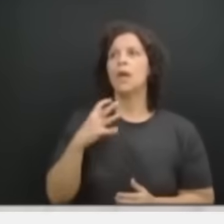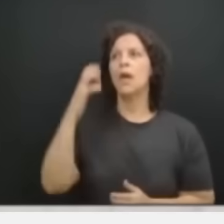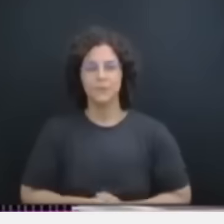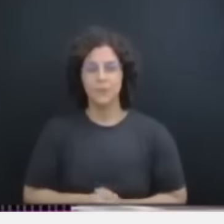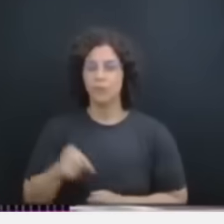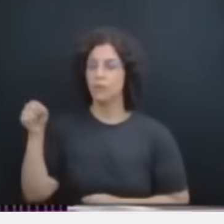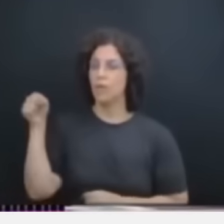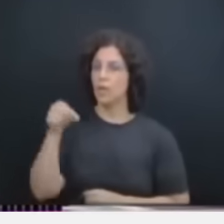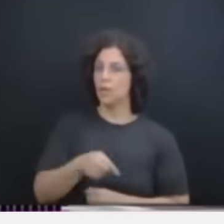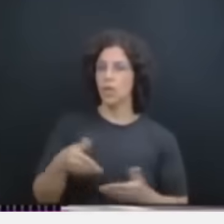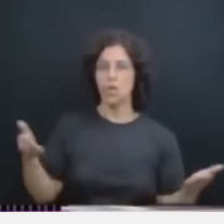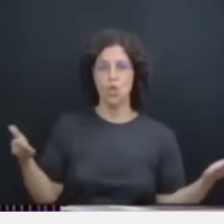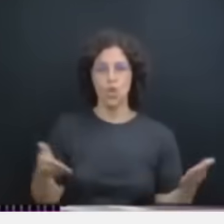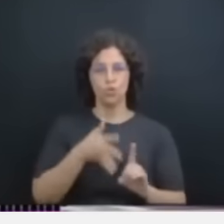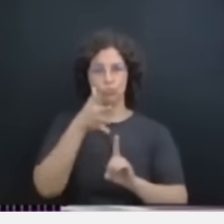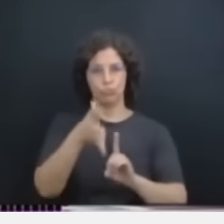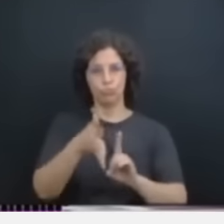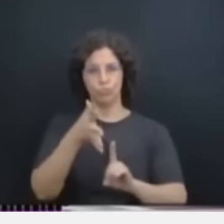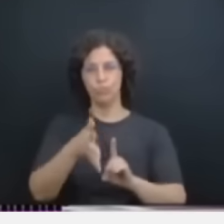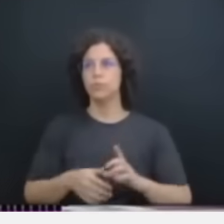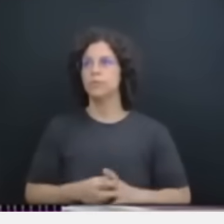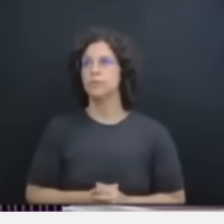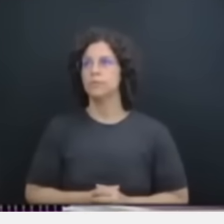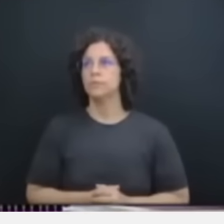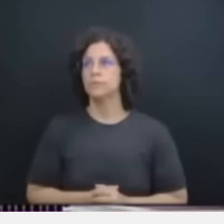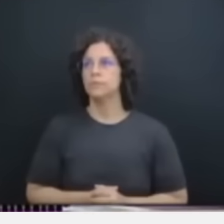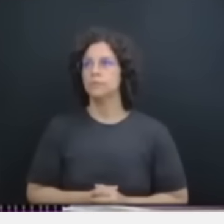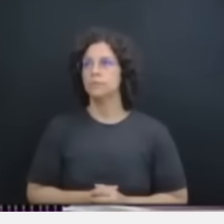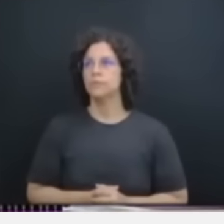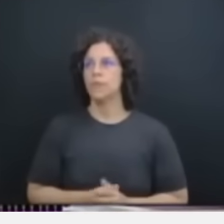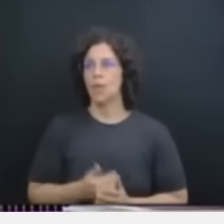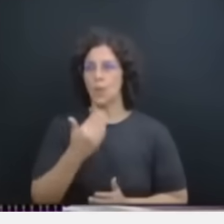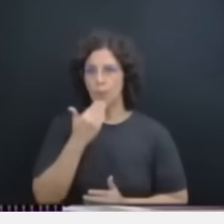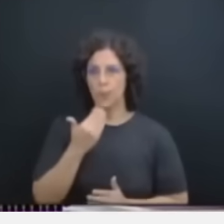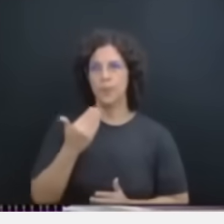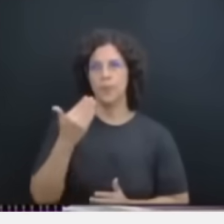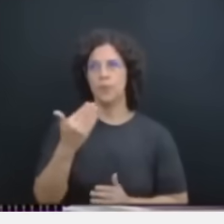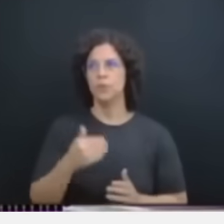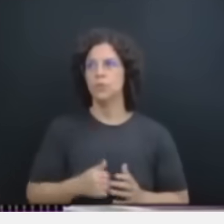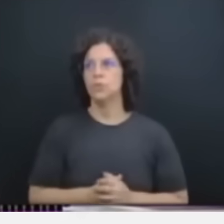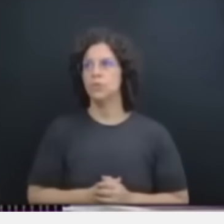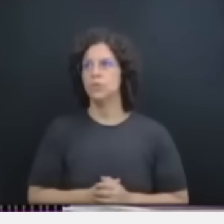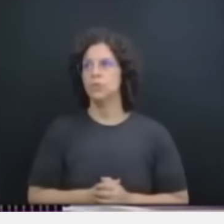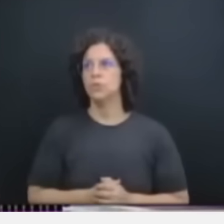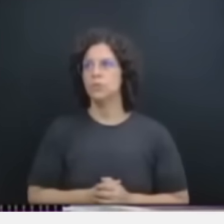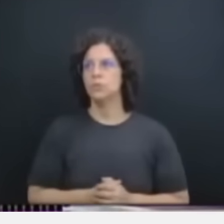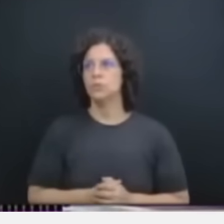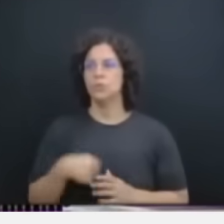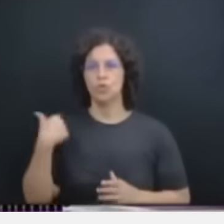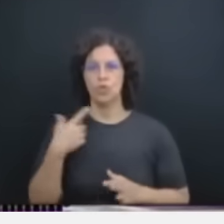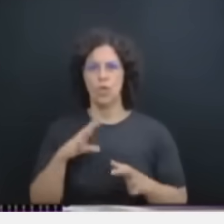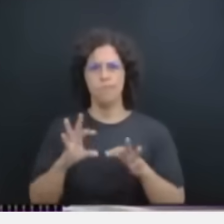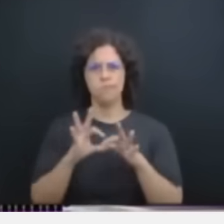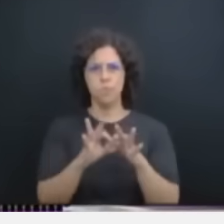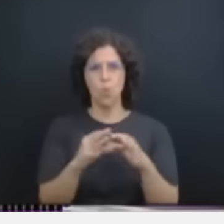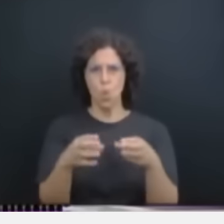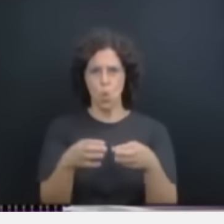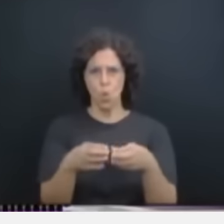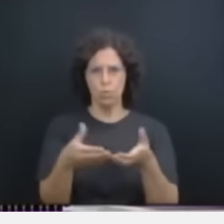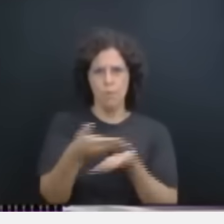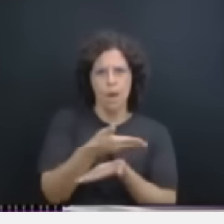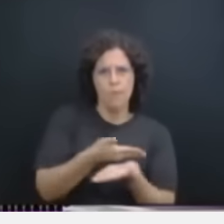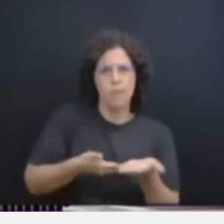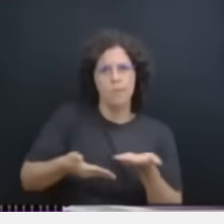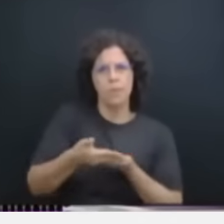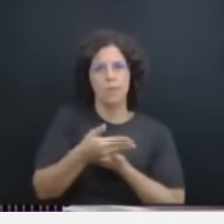Renato essa Tribuna hoje é uma reivindicação do engajamento da cooperação